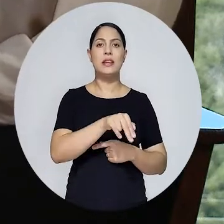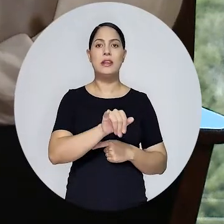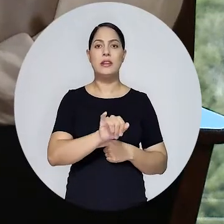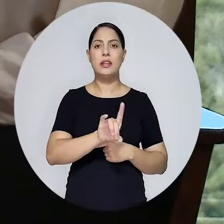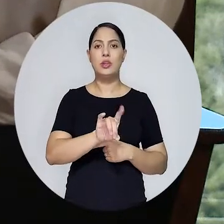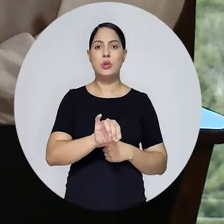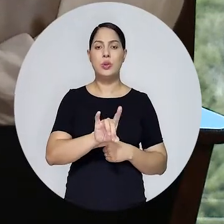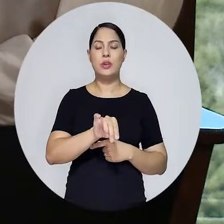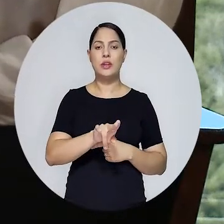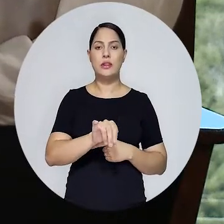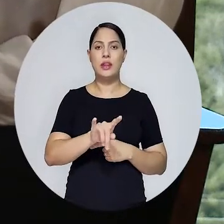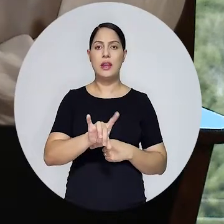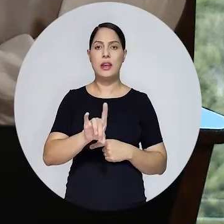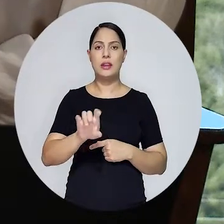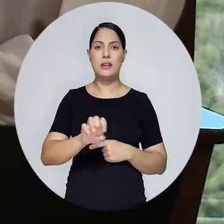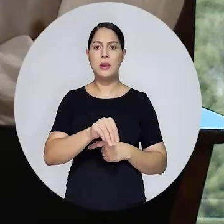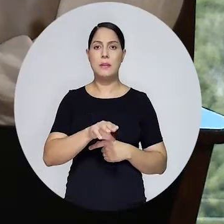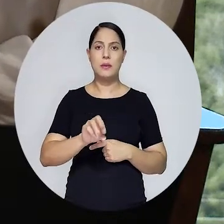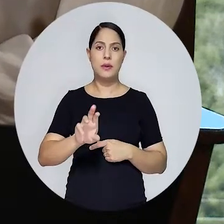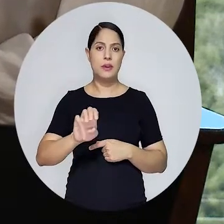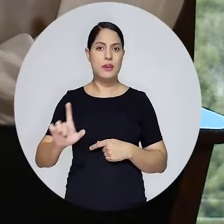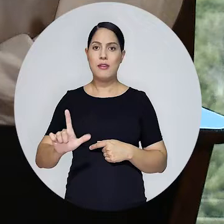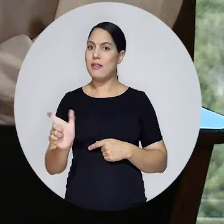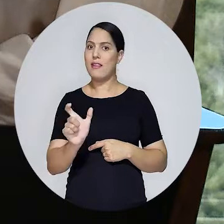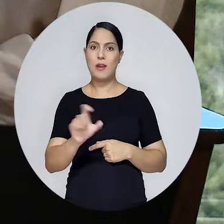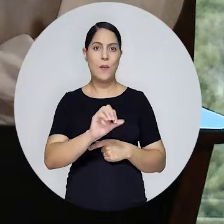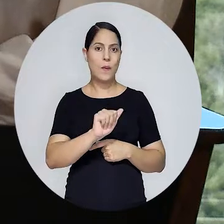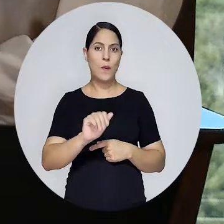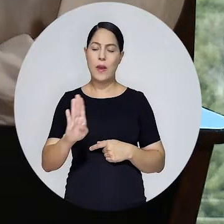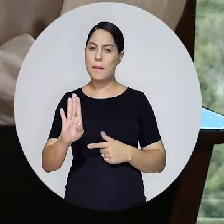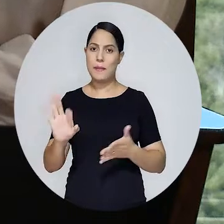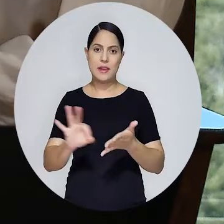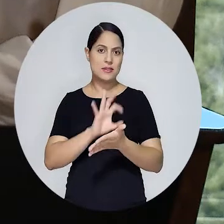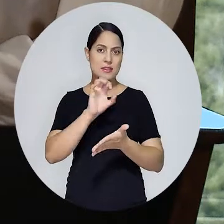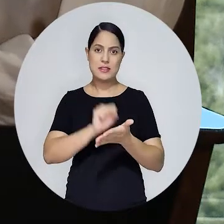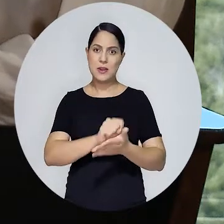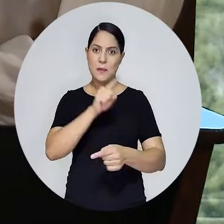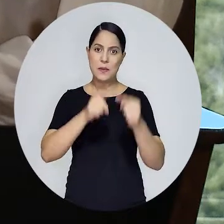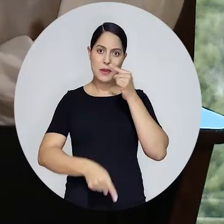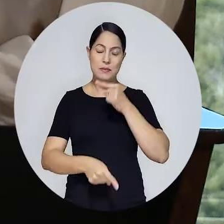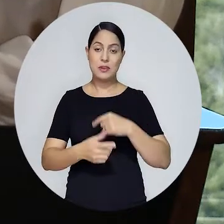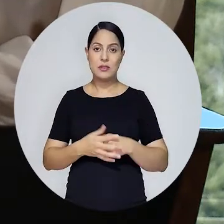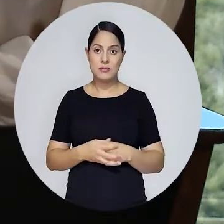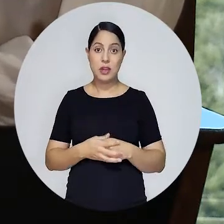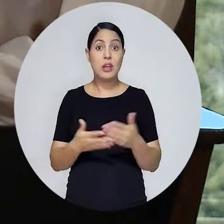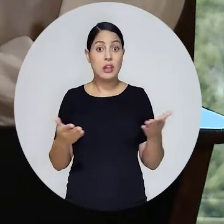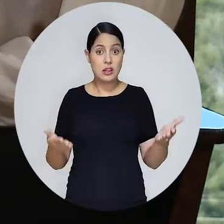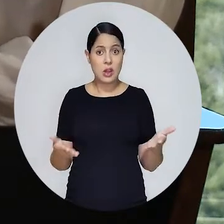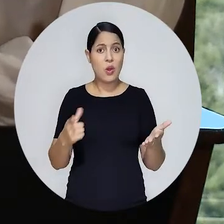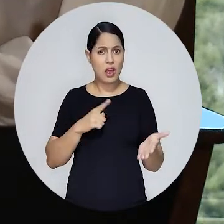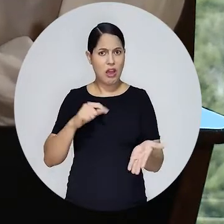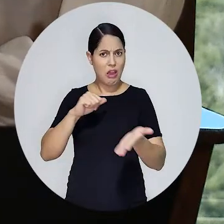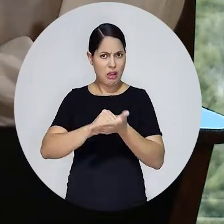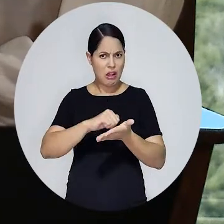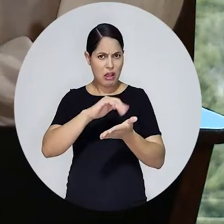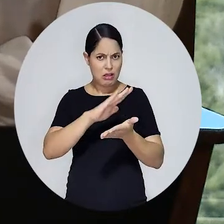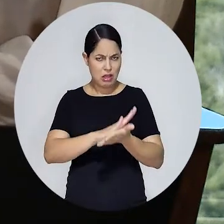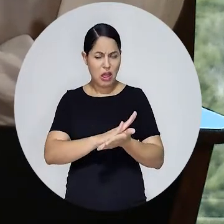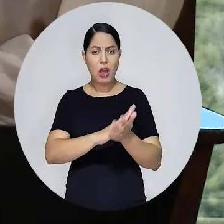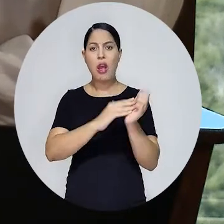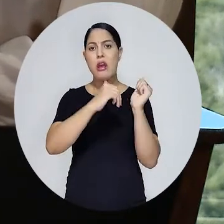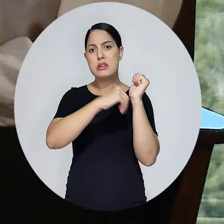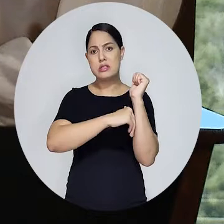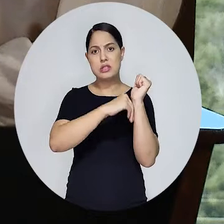considerado inidoneidade moral e essa autoridade não vai se inscrever nos quadros da ordem. Isto é um cadastro sigiloso, não é